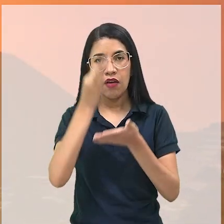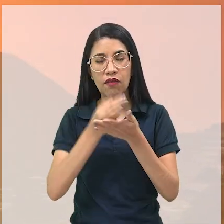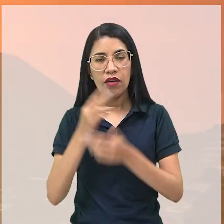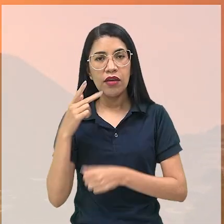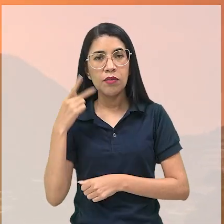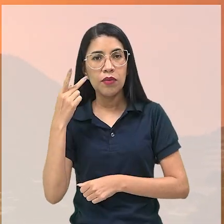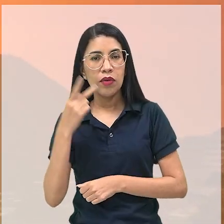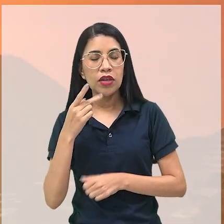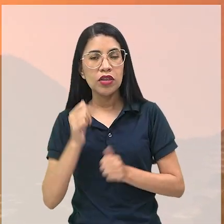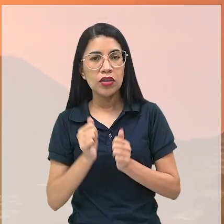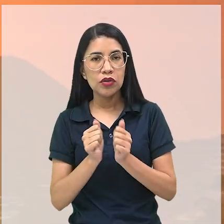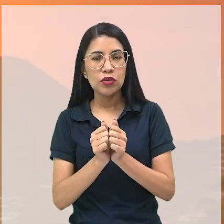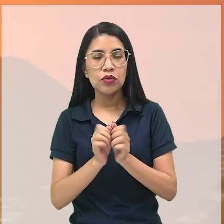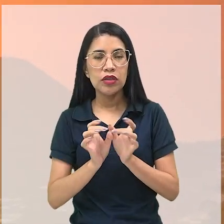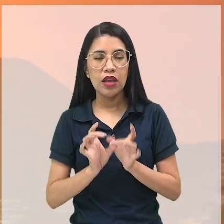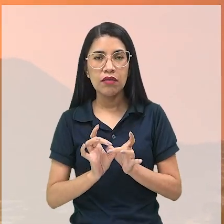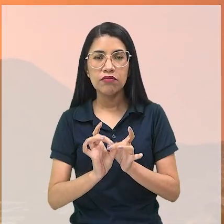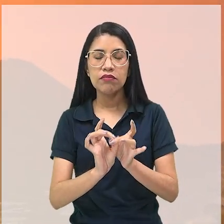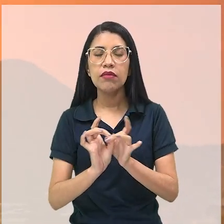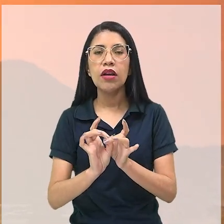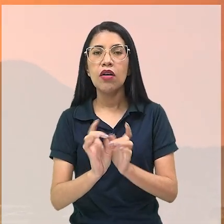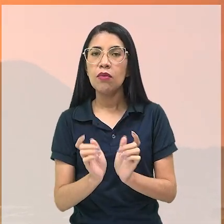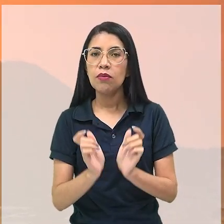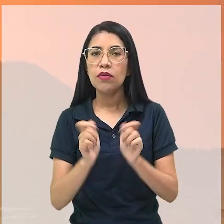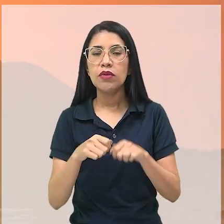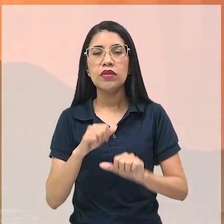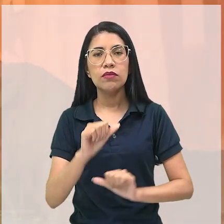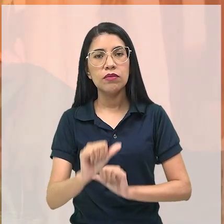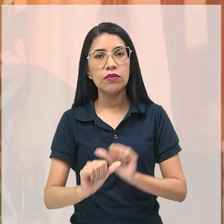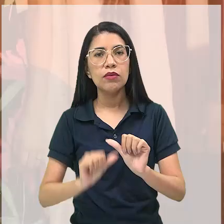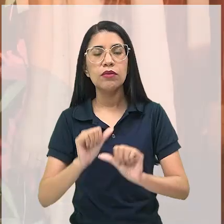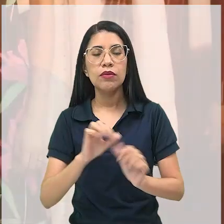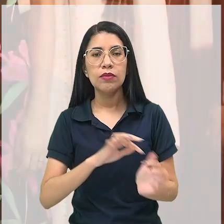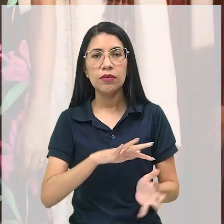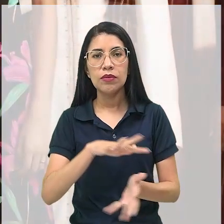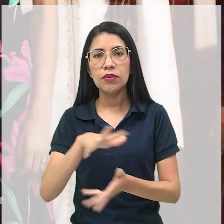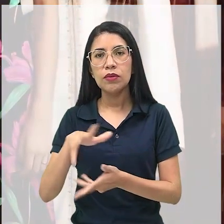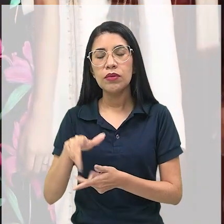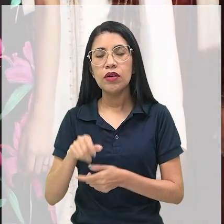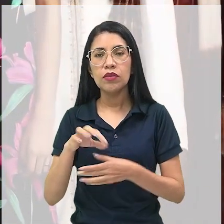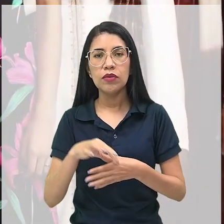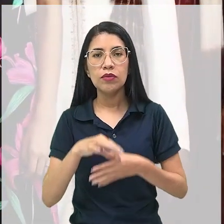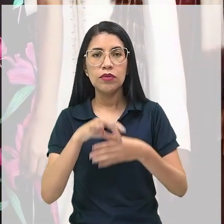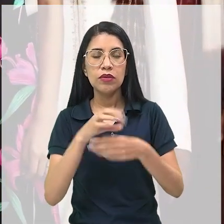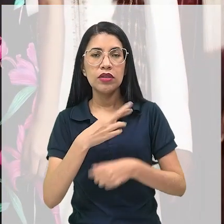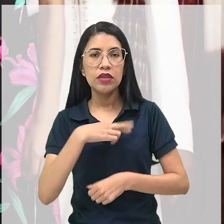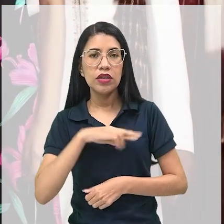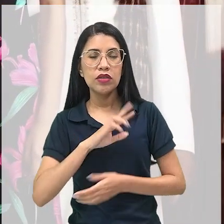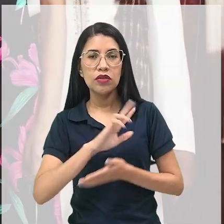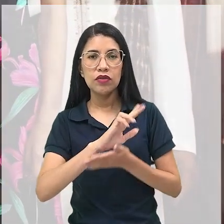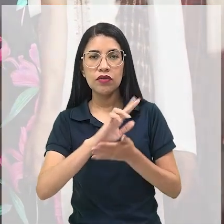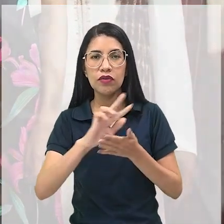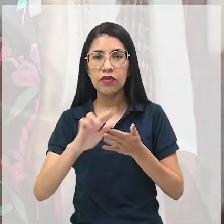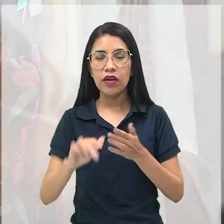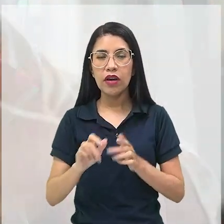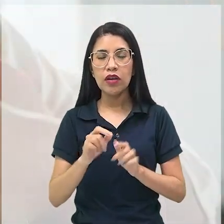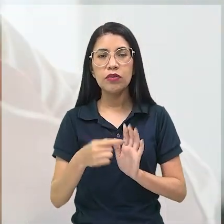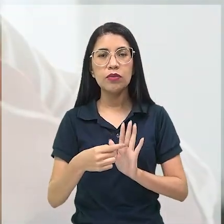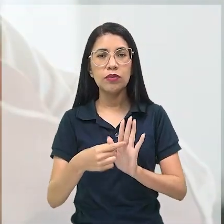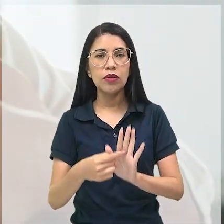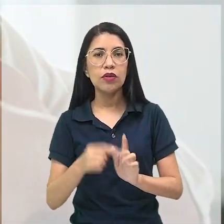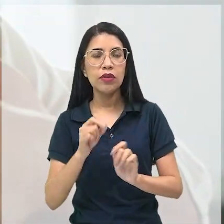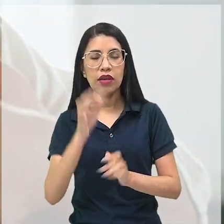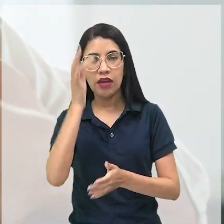política, quando caminham juntas, têm o potencial de transformar o mundo. Esses líderes religiosos nos mostram que a